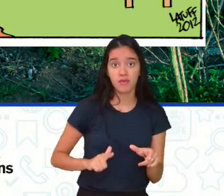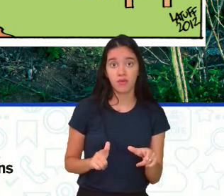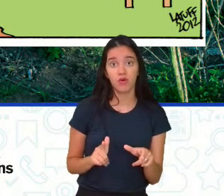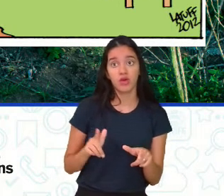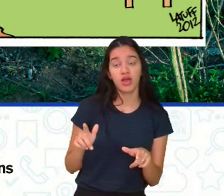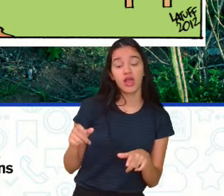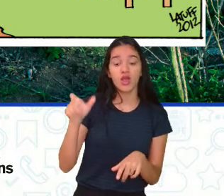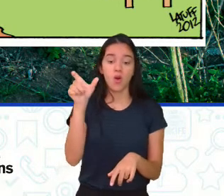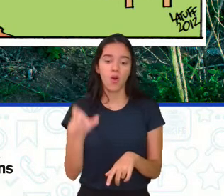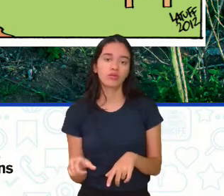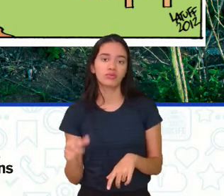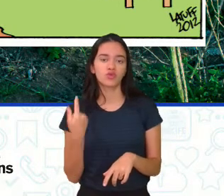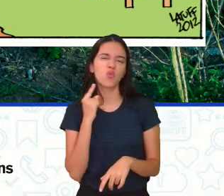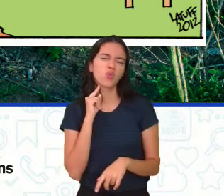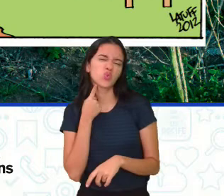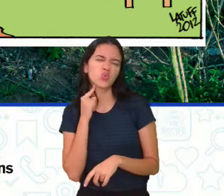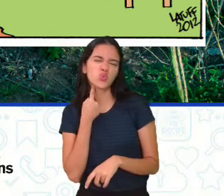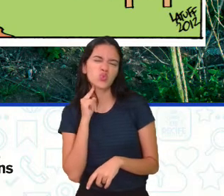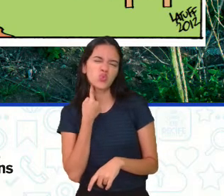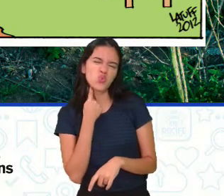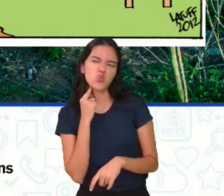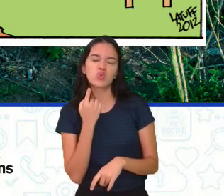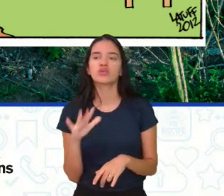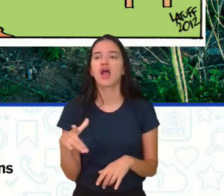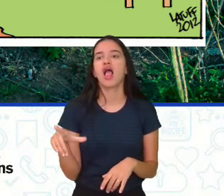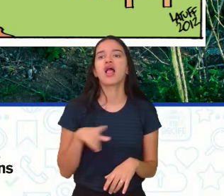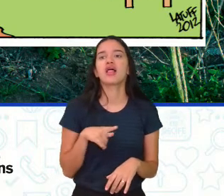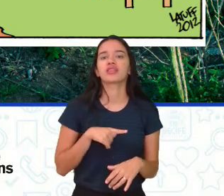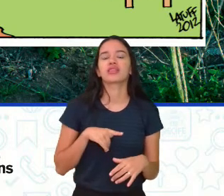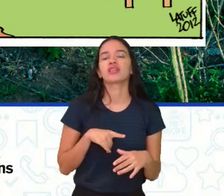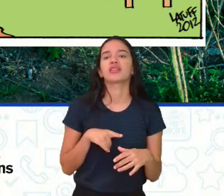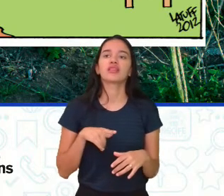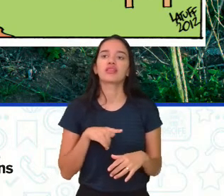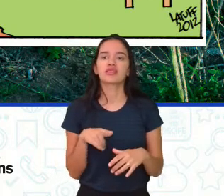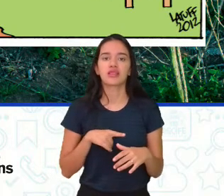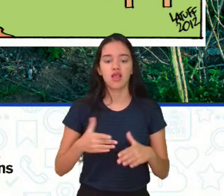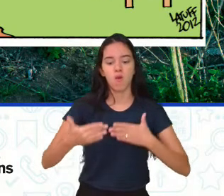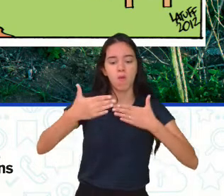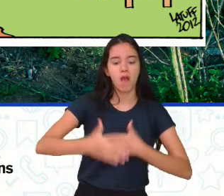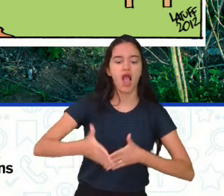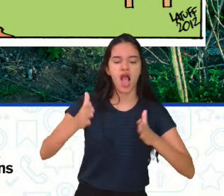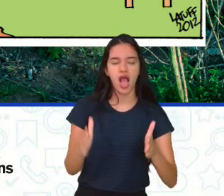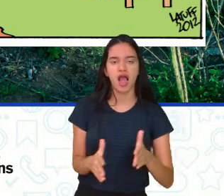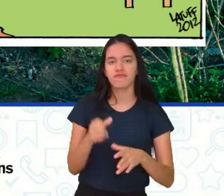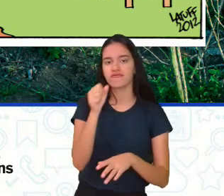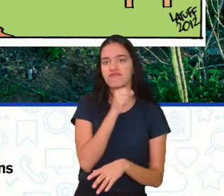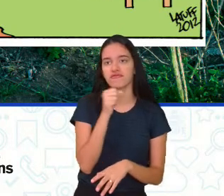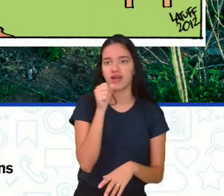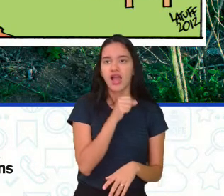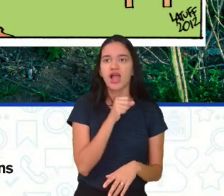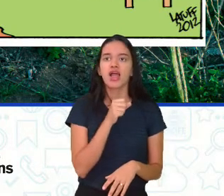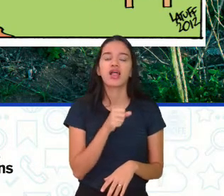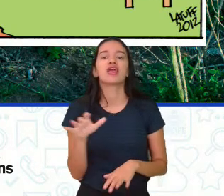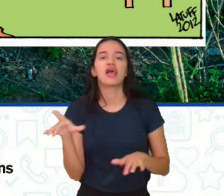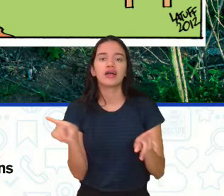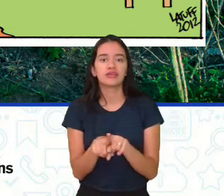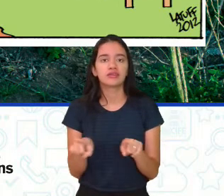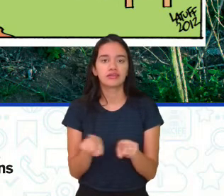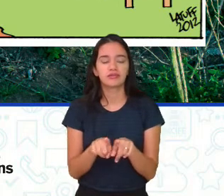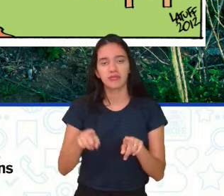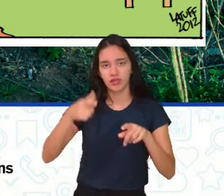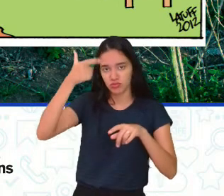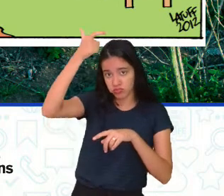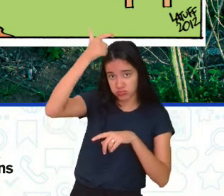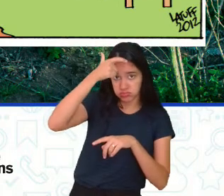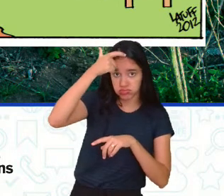de resíduos atrelado a ele. Tem um pneu, tem uma caixa de papelão no pé. Aí tem uma latinha na cabeça, aí tem uma